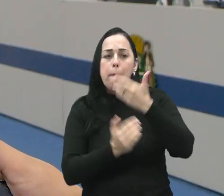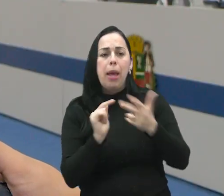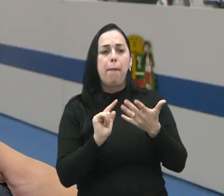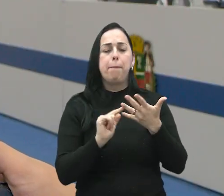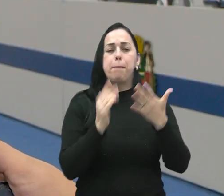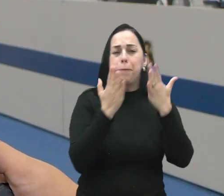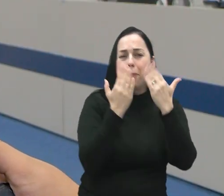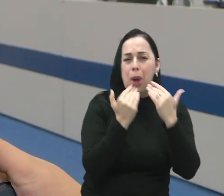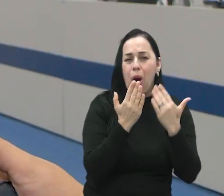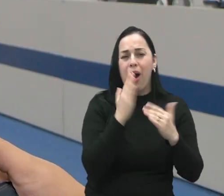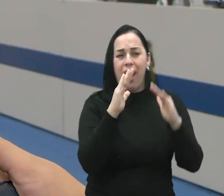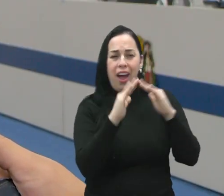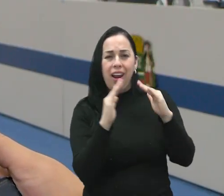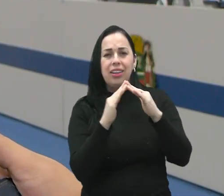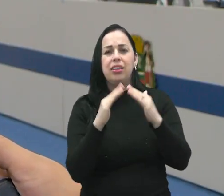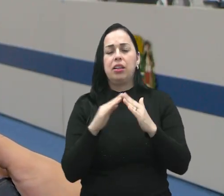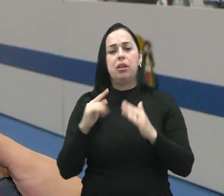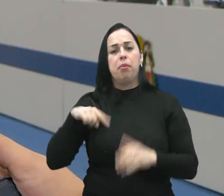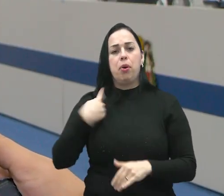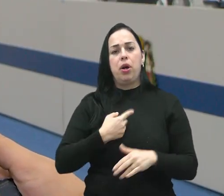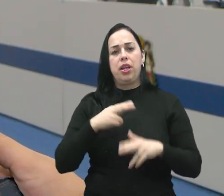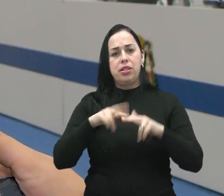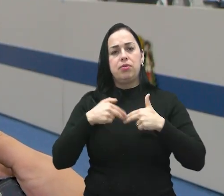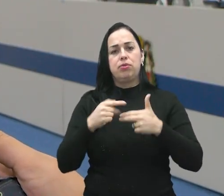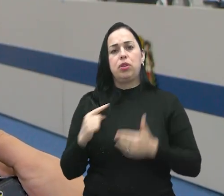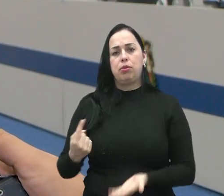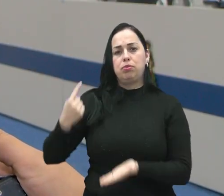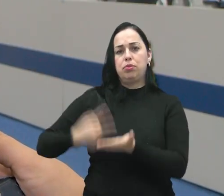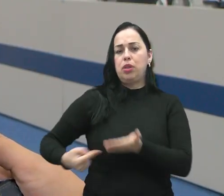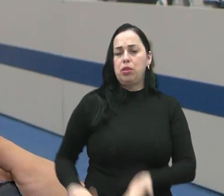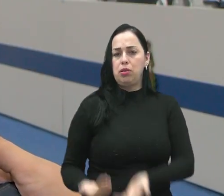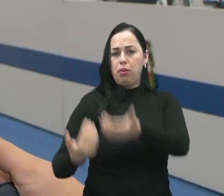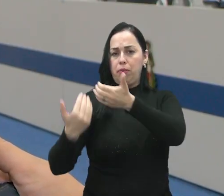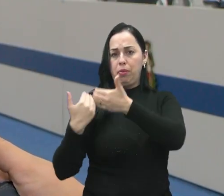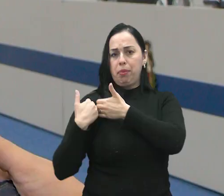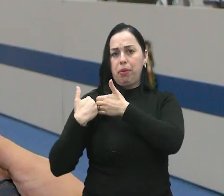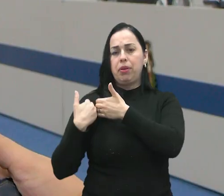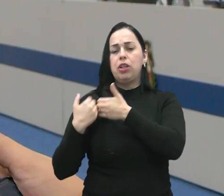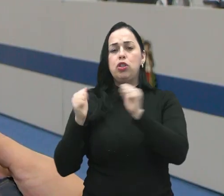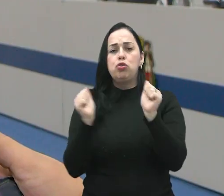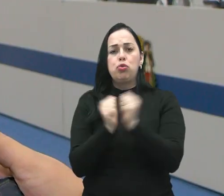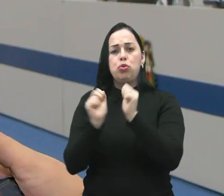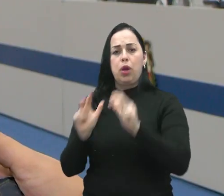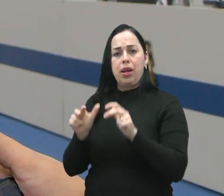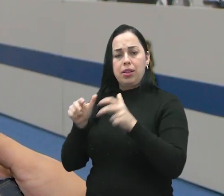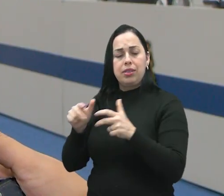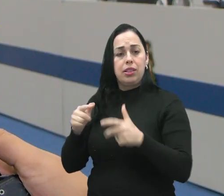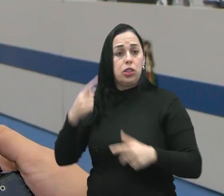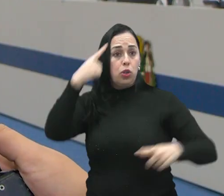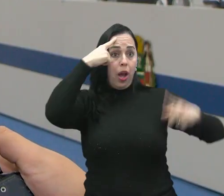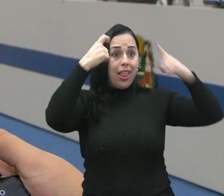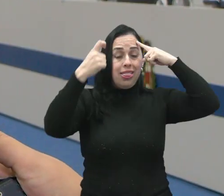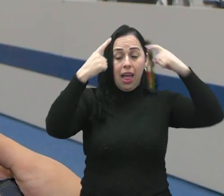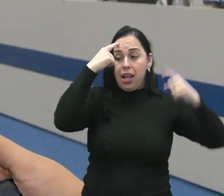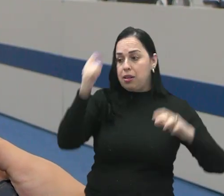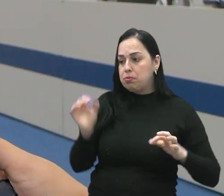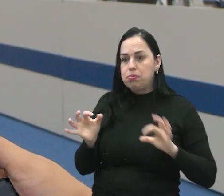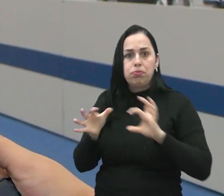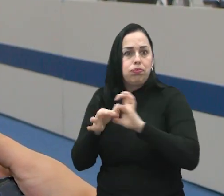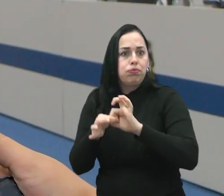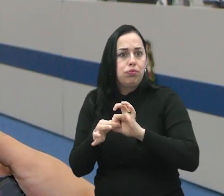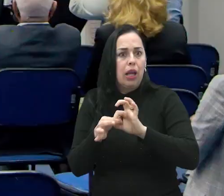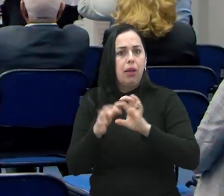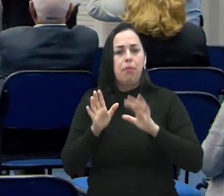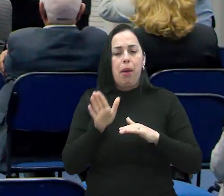Então são compromissos que, como advogado, a gente pode estar levando junto com o poder público, são ideias que a gente pode estar colocando para o